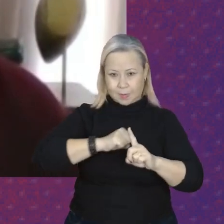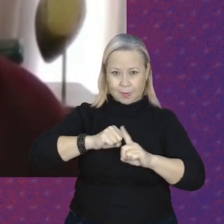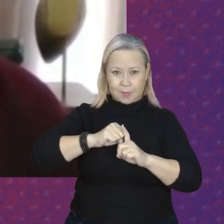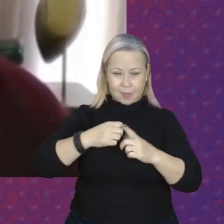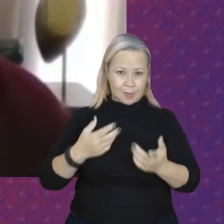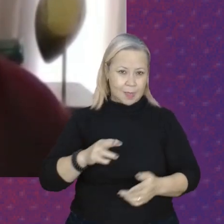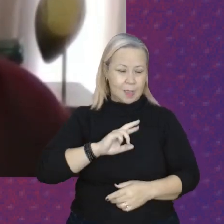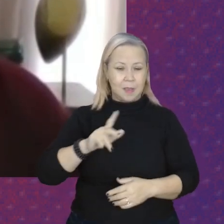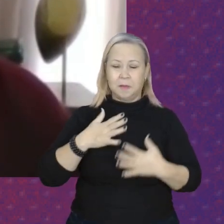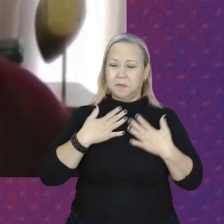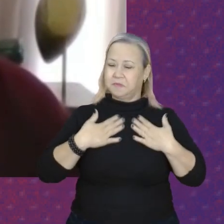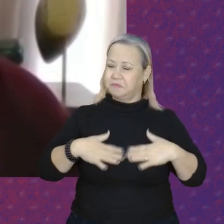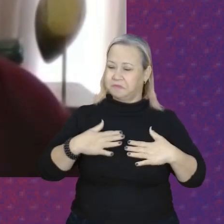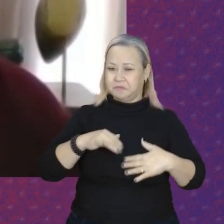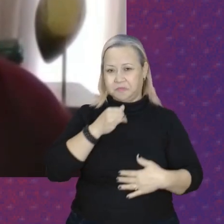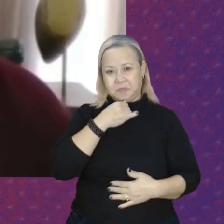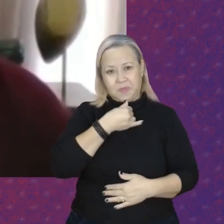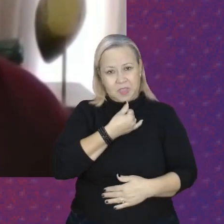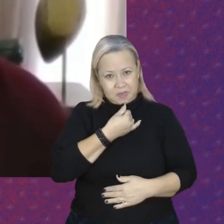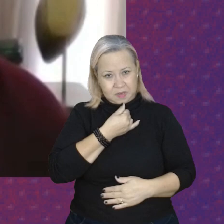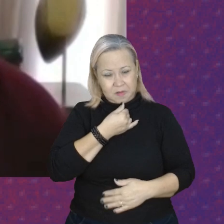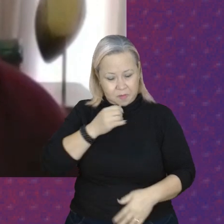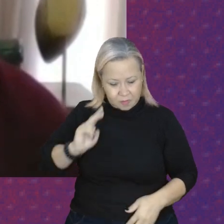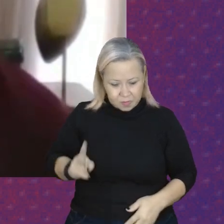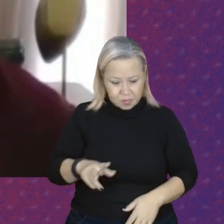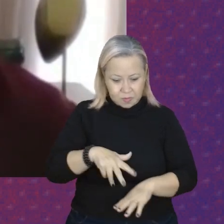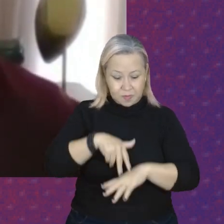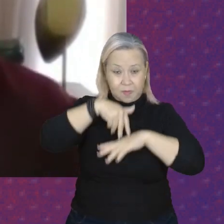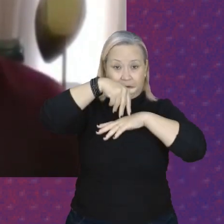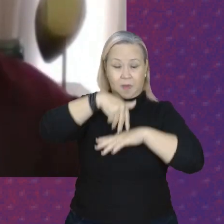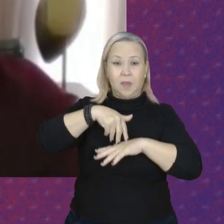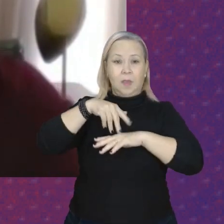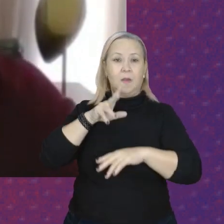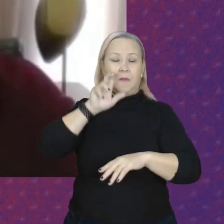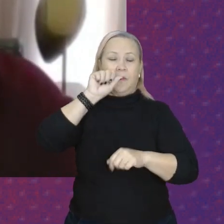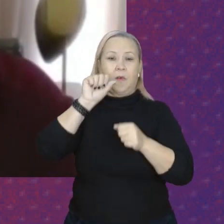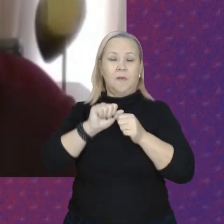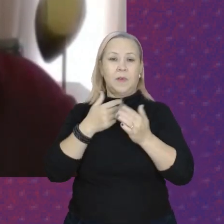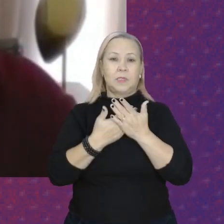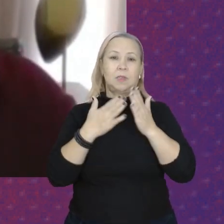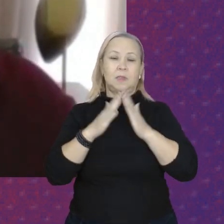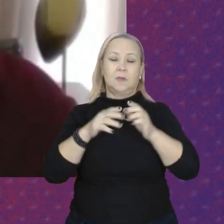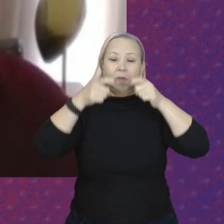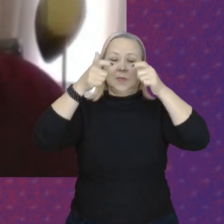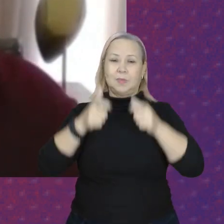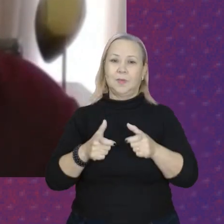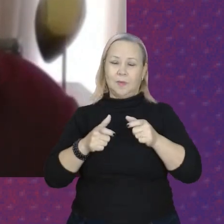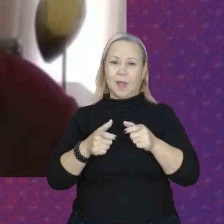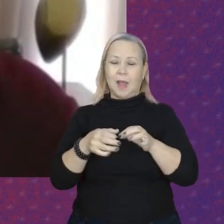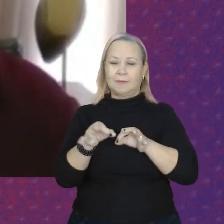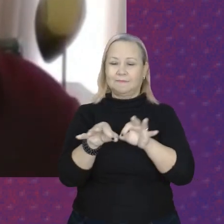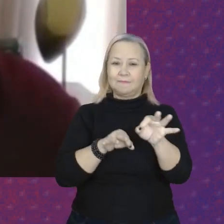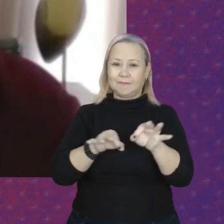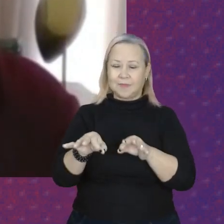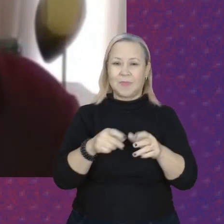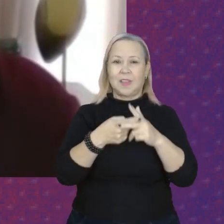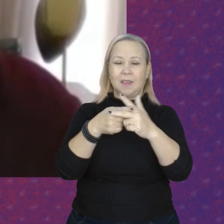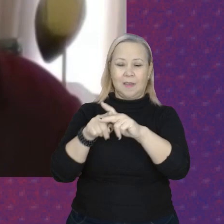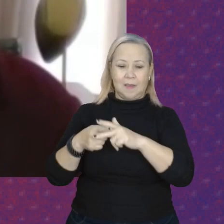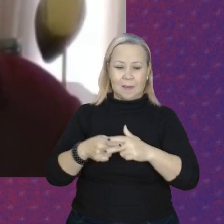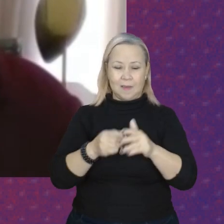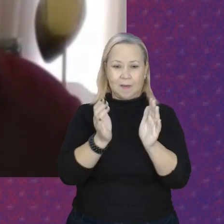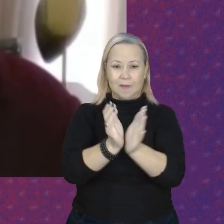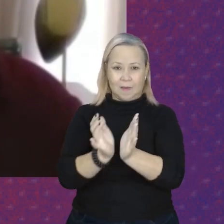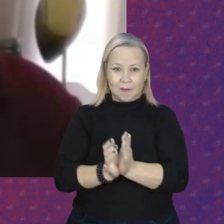Não desanimemos. Sigamos firmes e fortes, fazendo da escola esse lugar de construção coletiva e